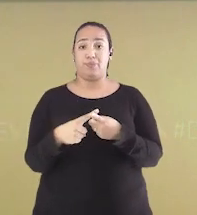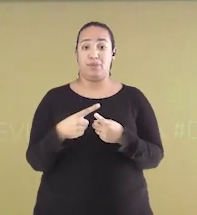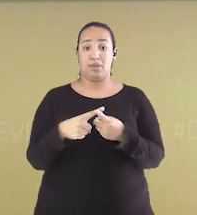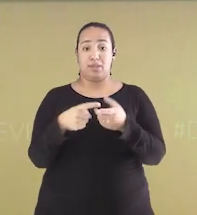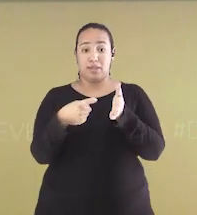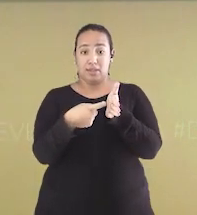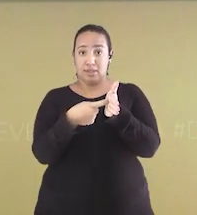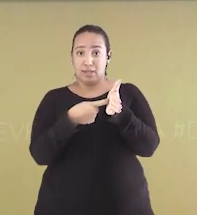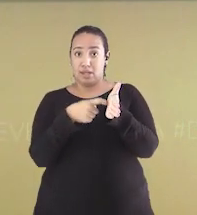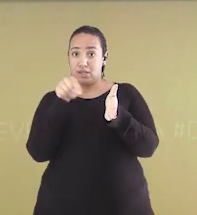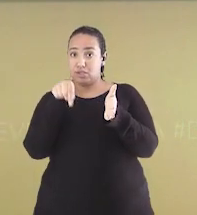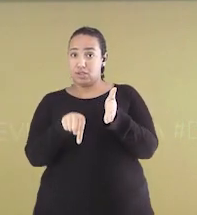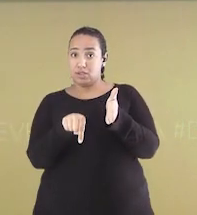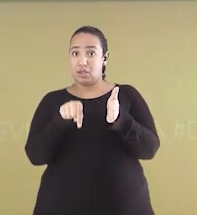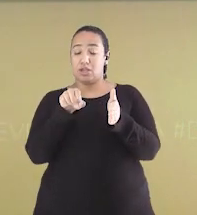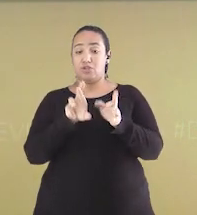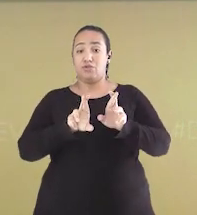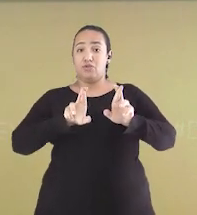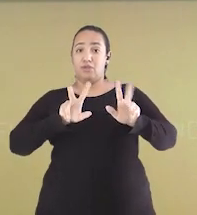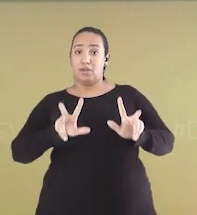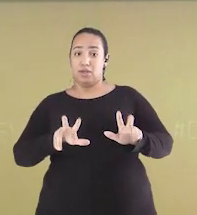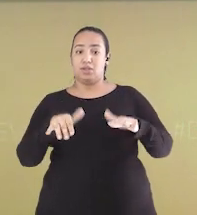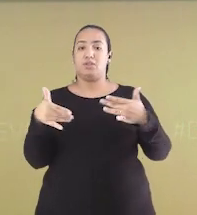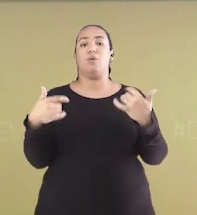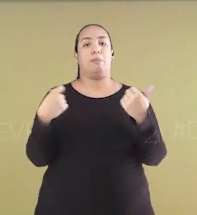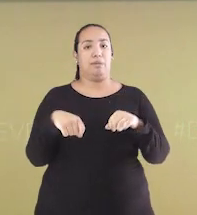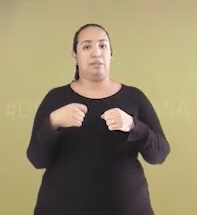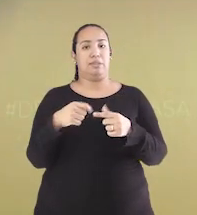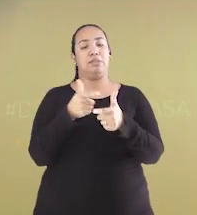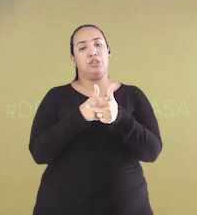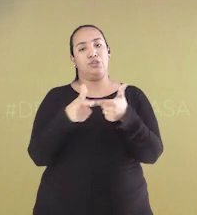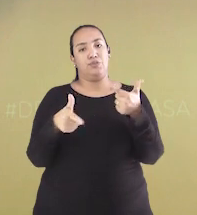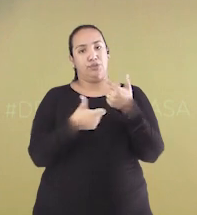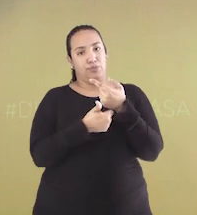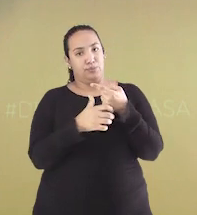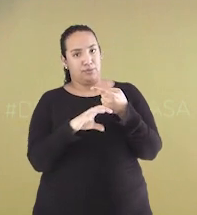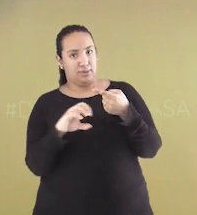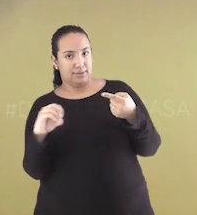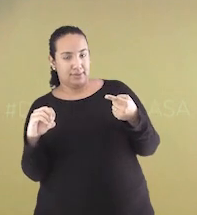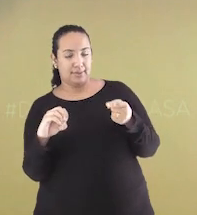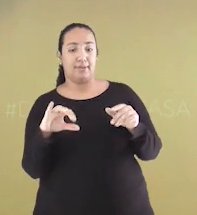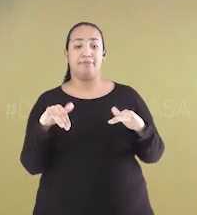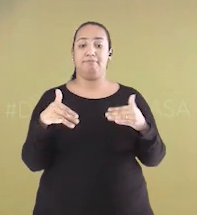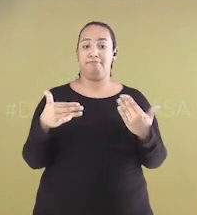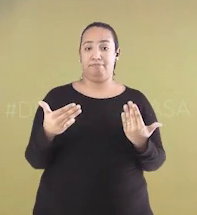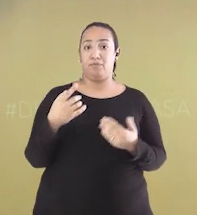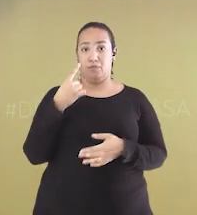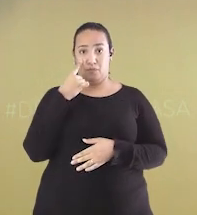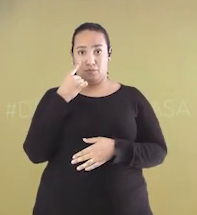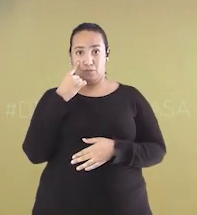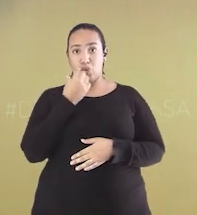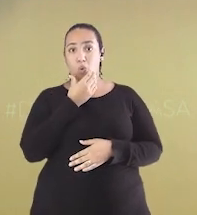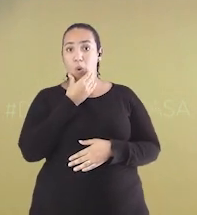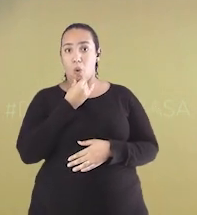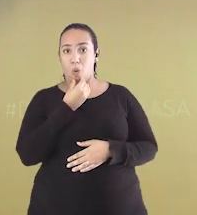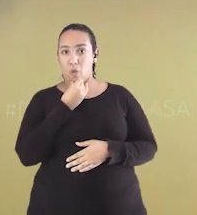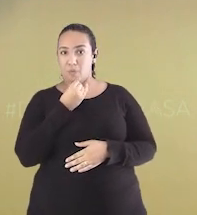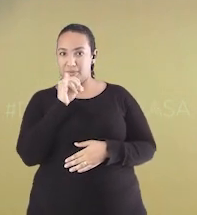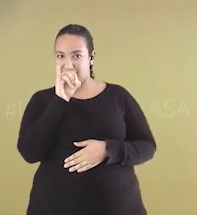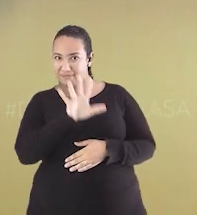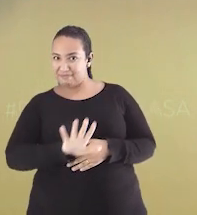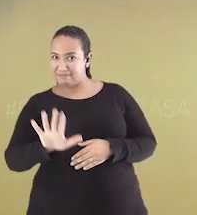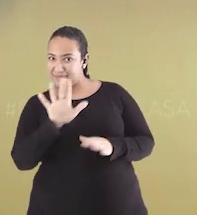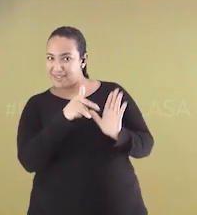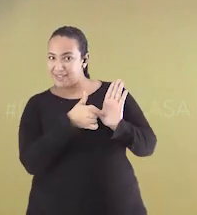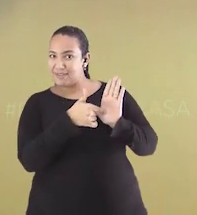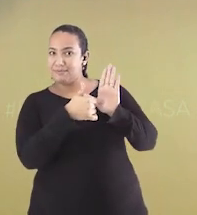uma razão centesimal, vamos sempre dividi-la por 100. Vamos ver? No No caso de julho, nós temos um juros que